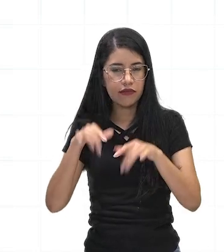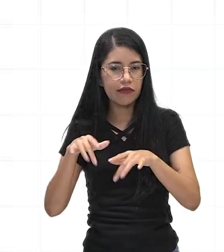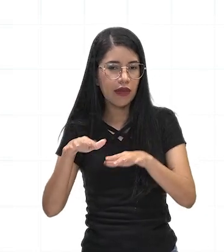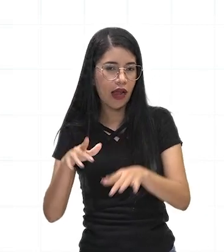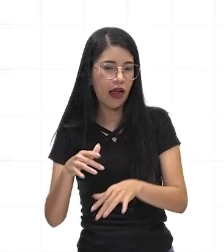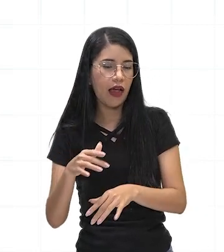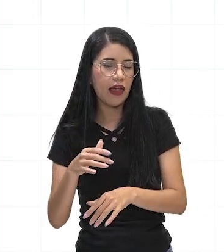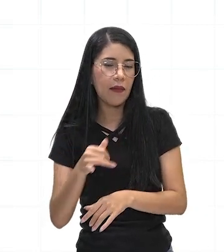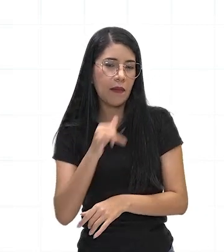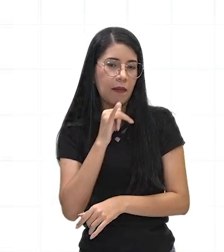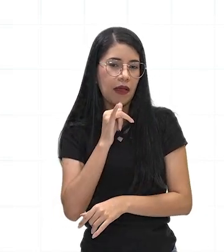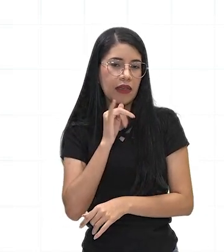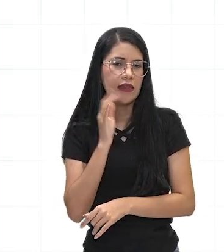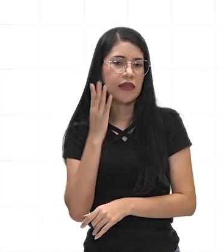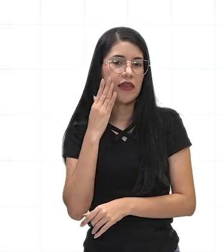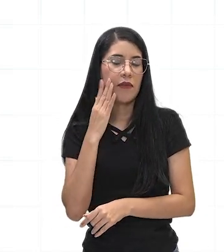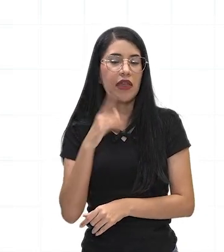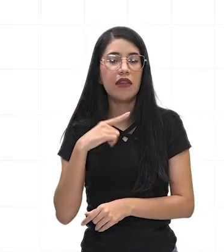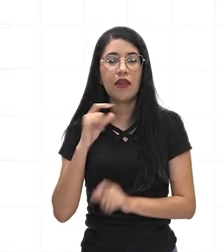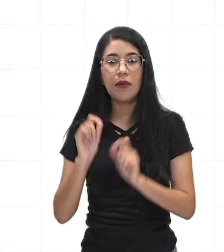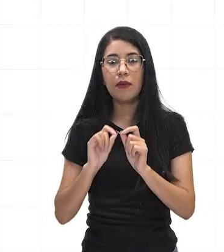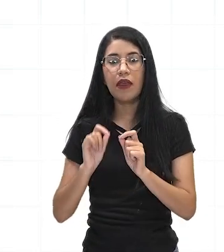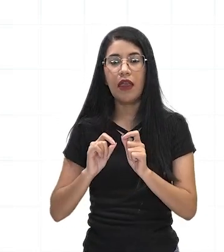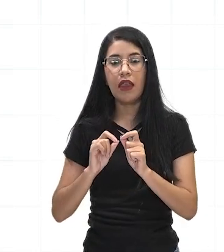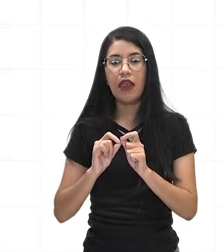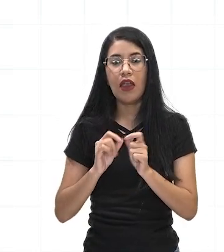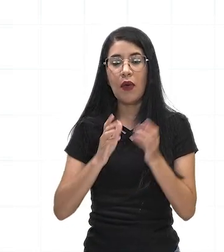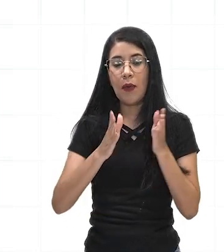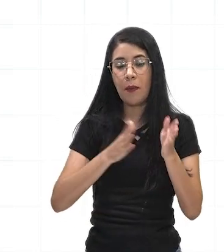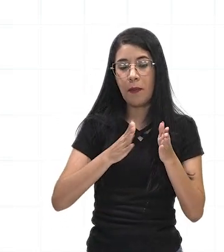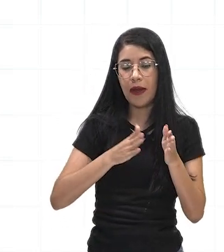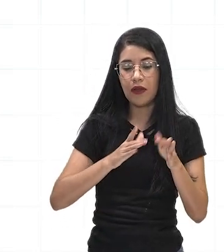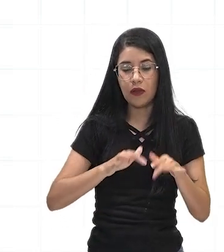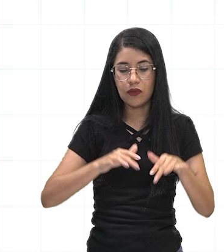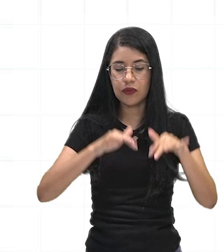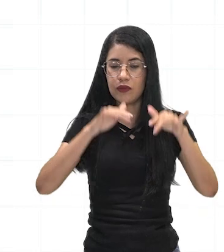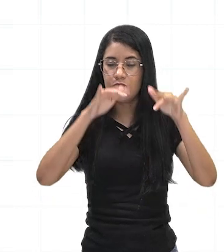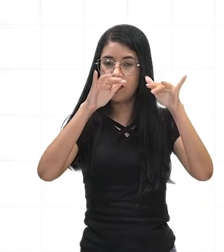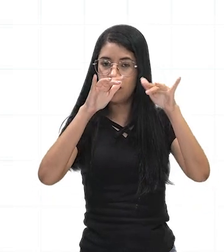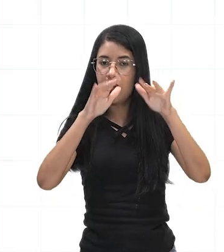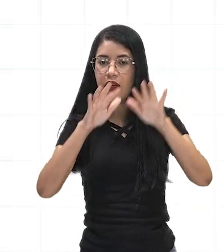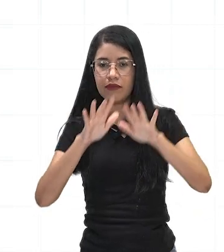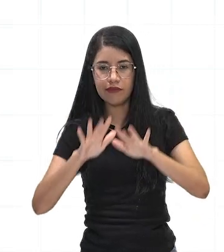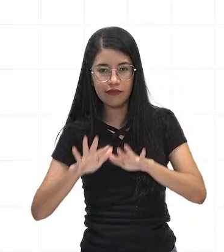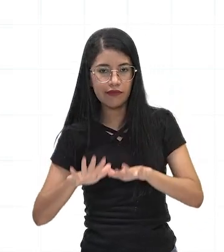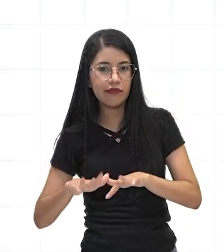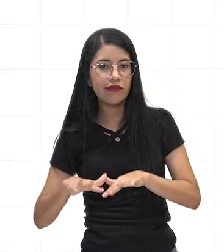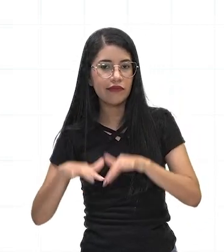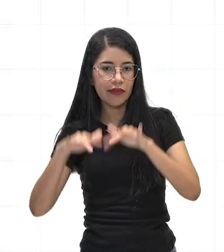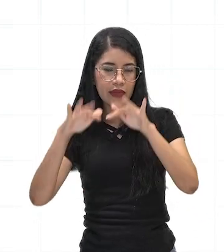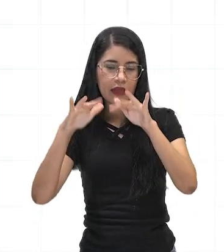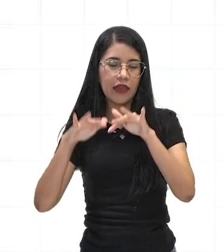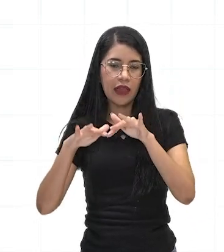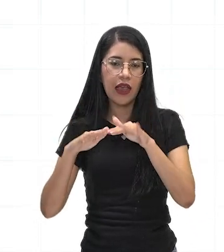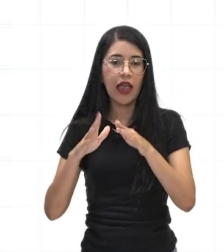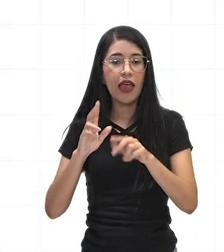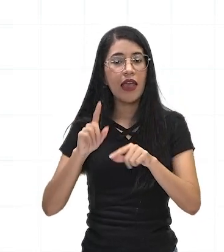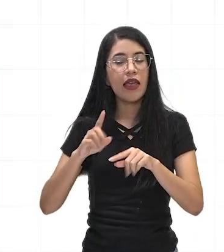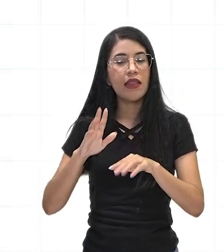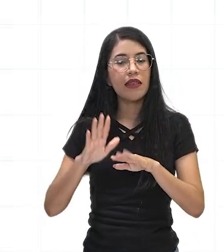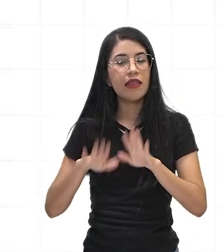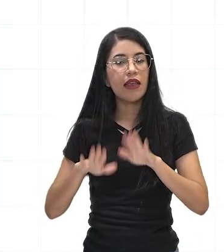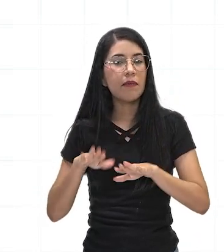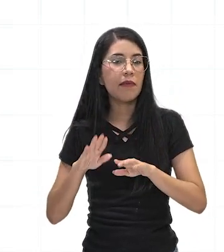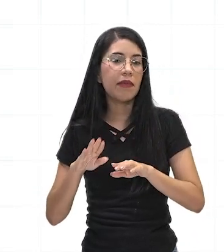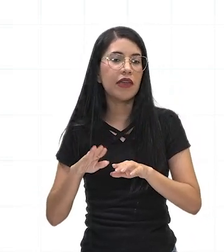por exemplo, sabe que nós temos alguns períodos onde tem a maré alta e maré baixa, que é justamente por causa dessas fases da Lua. Então,